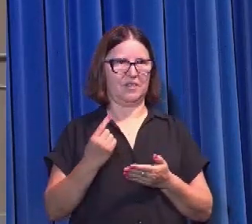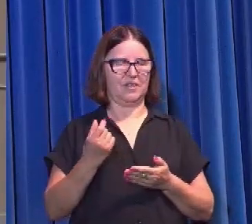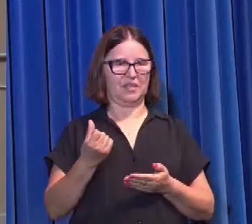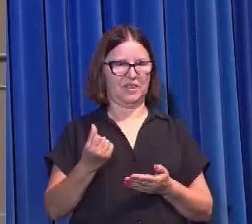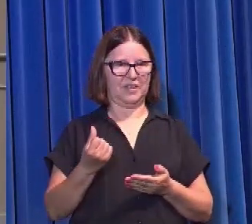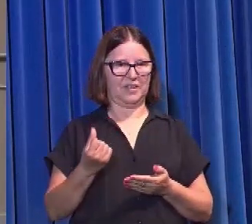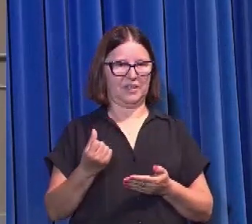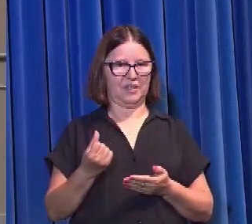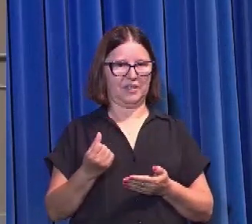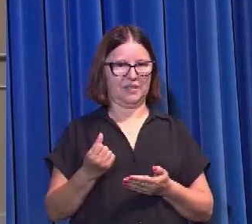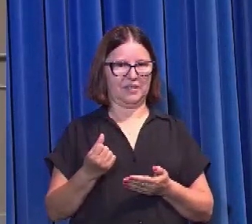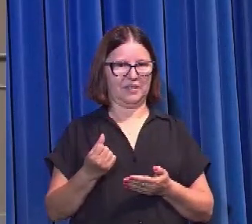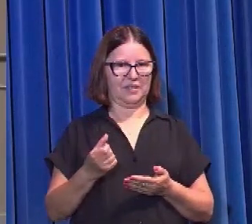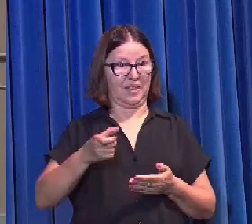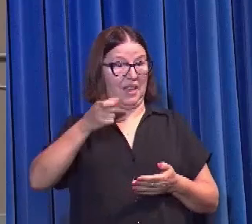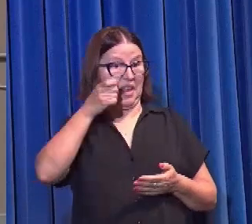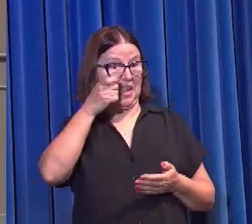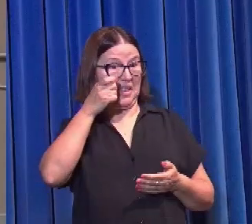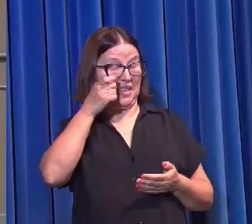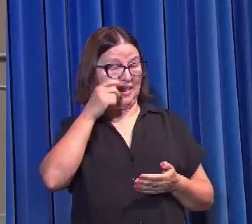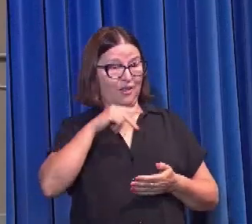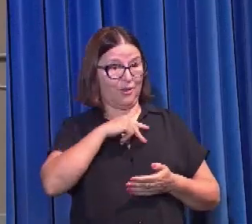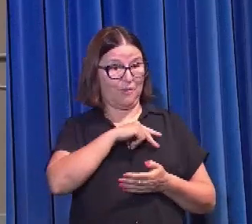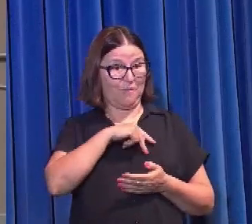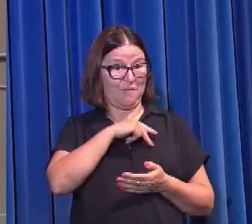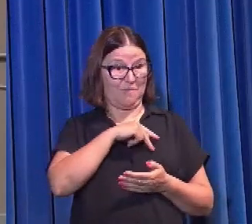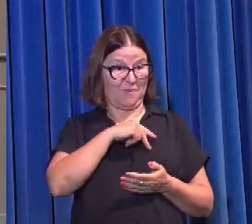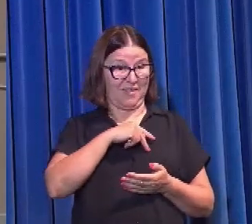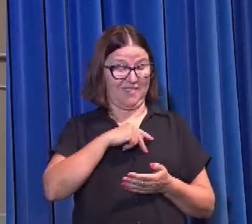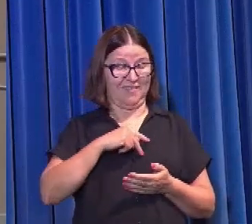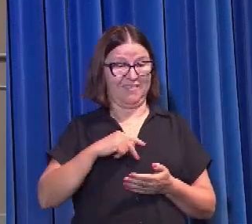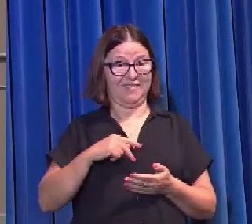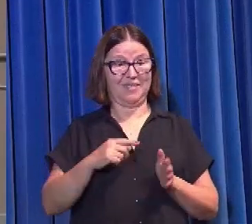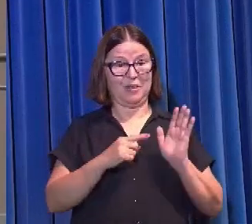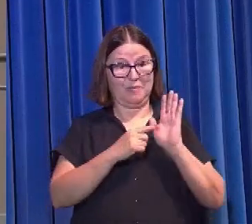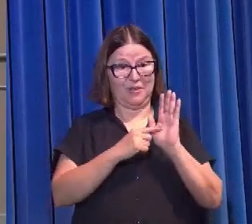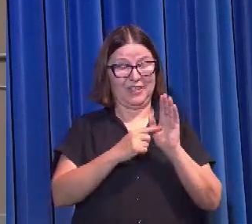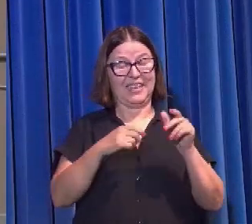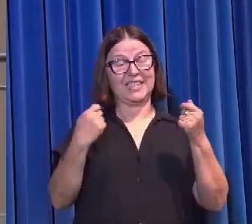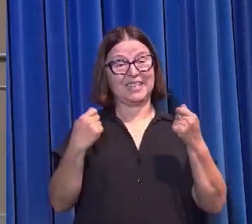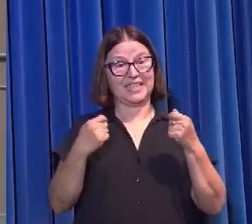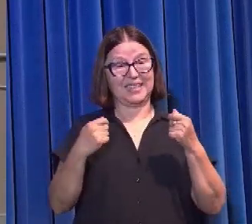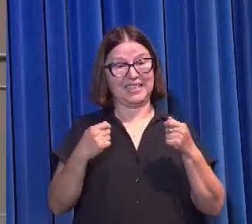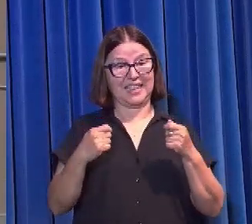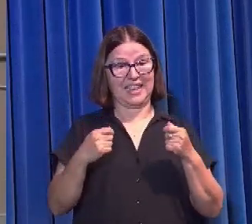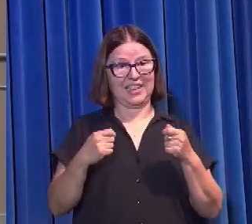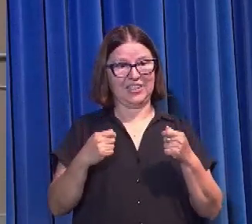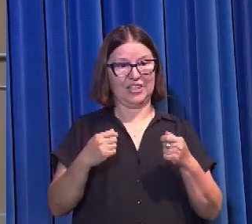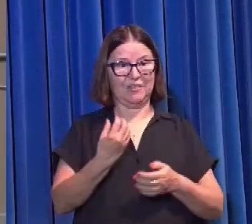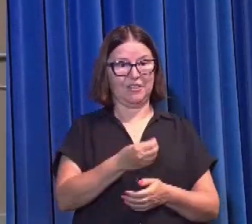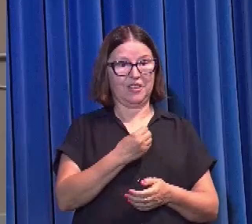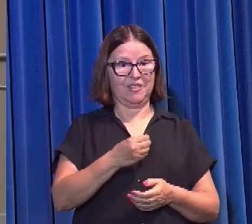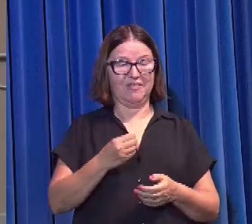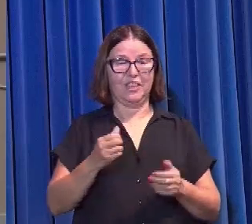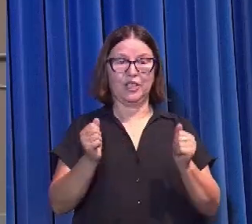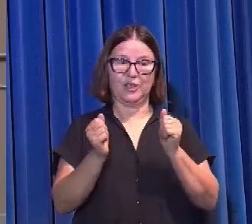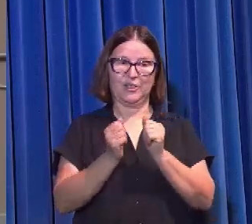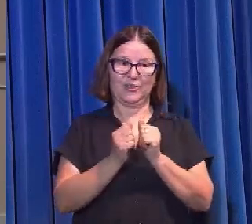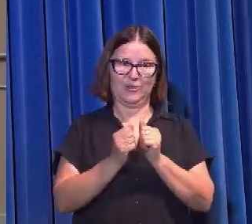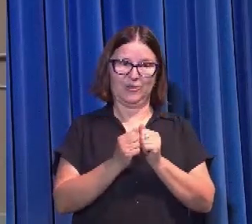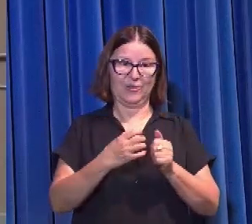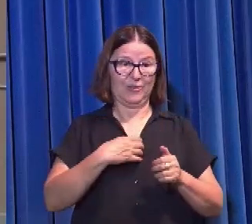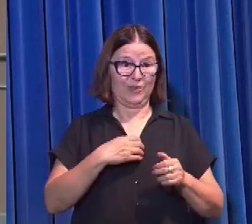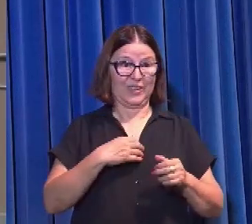irmãos, na ênfase que o Espírito Santo dá, na necessidade de estarmos juntos e de maneira organizada. Olha